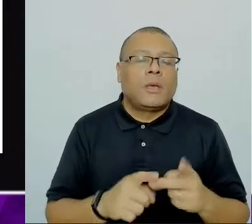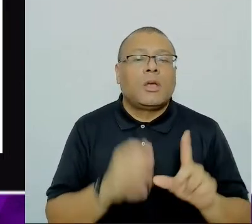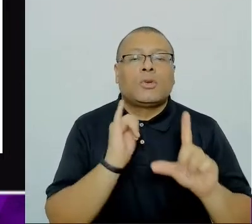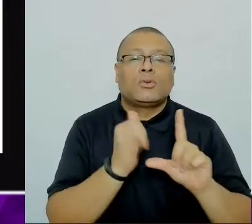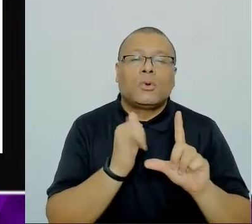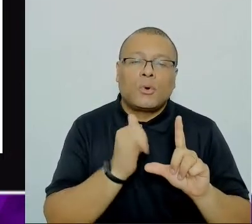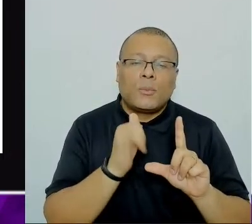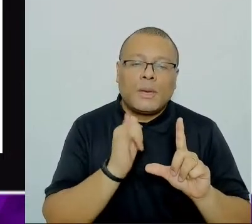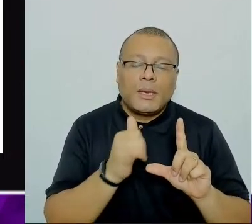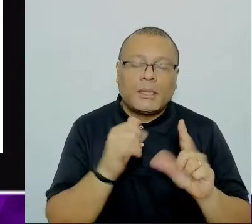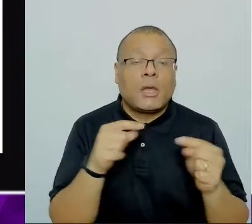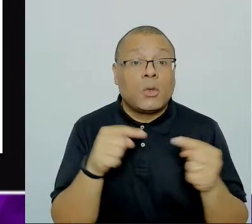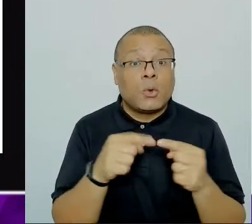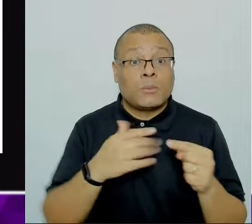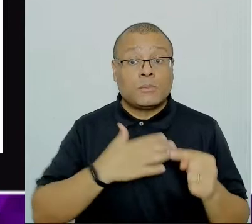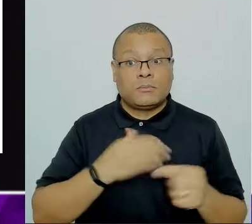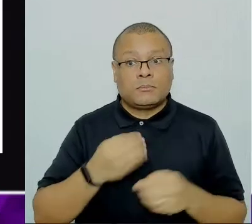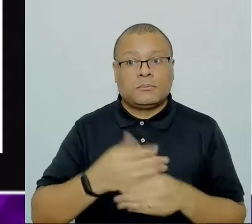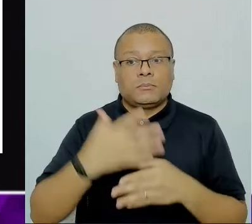isso que vai aparecer para mim.